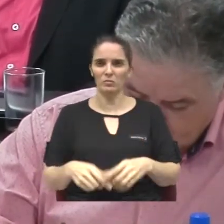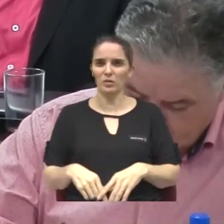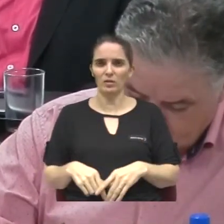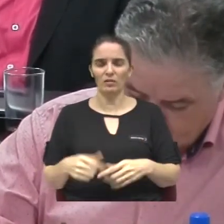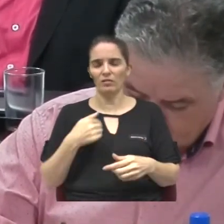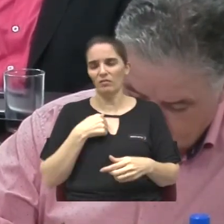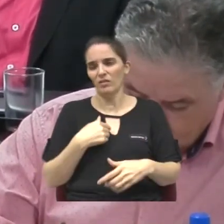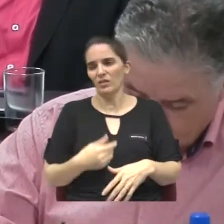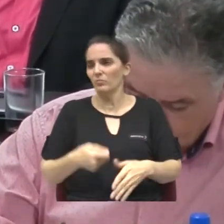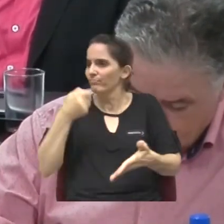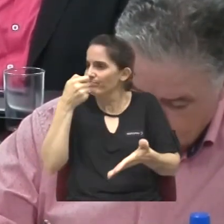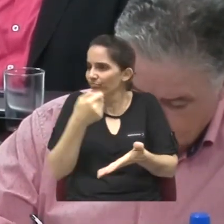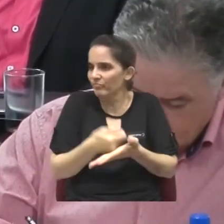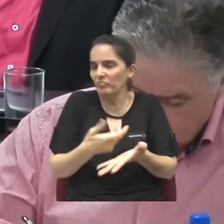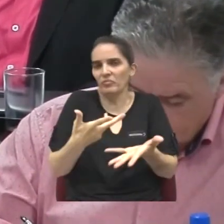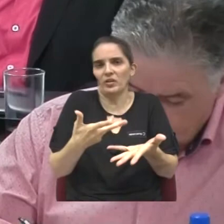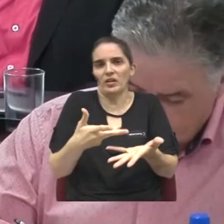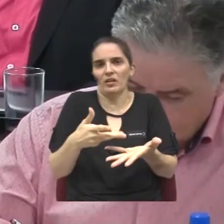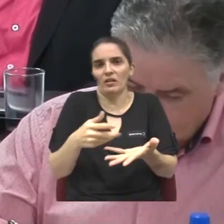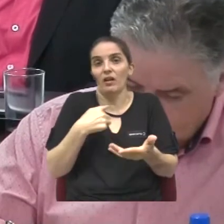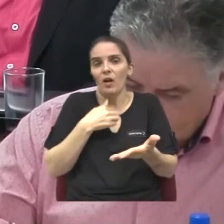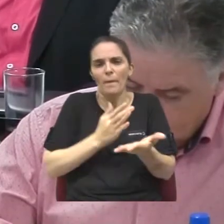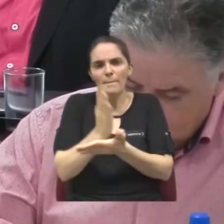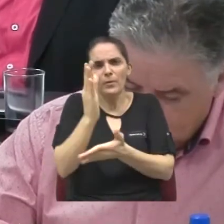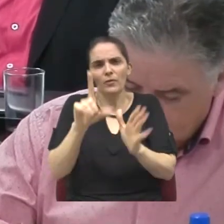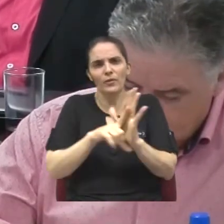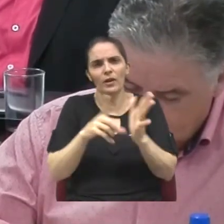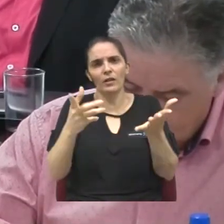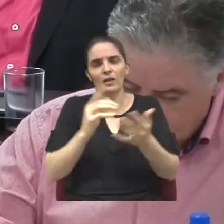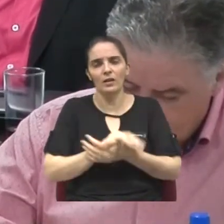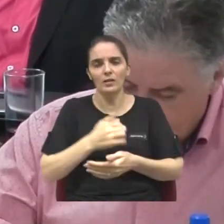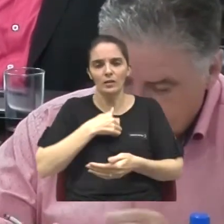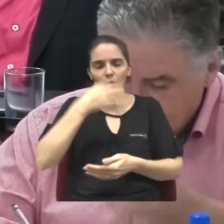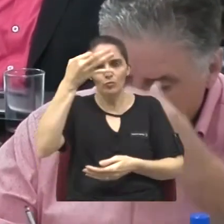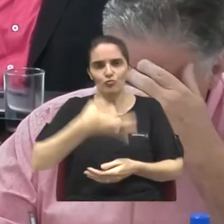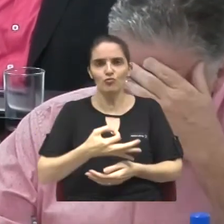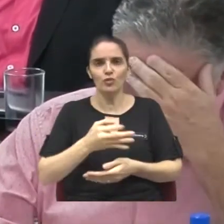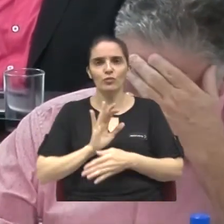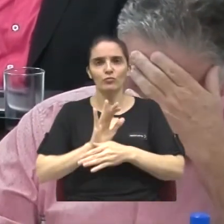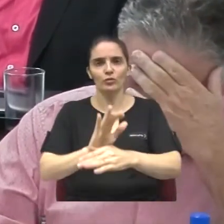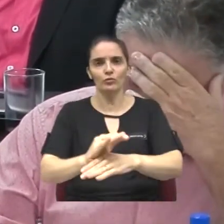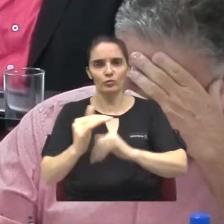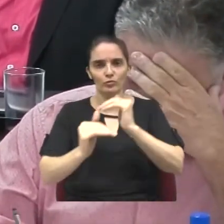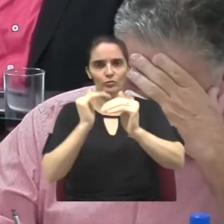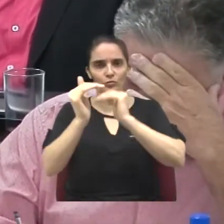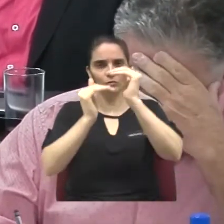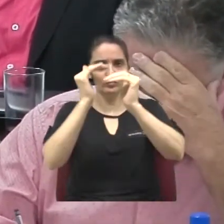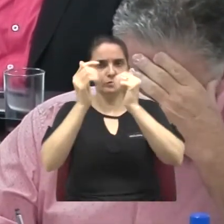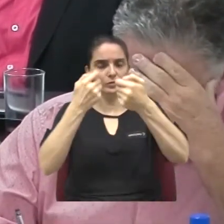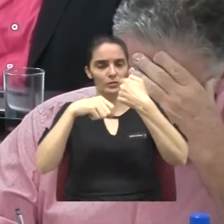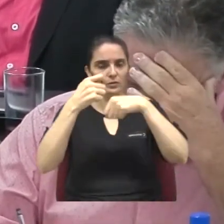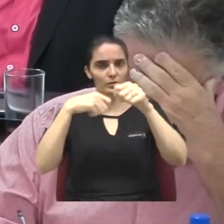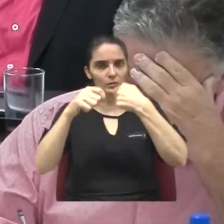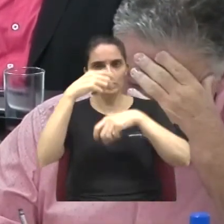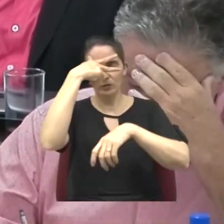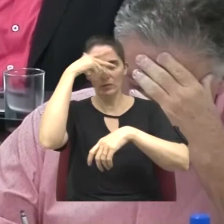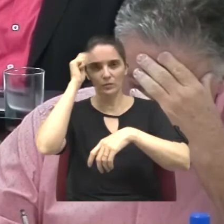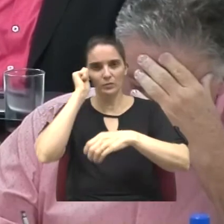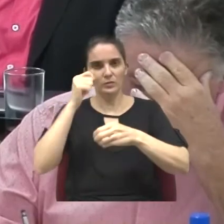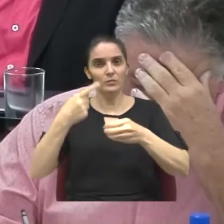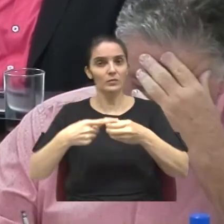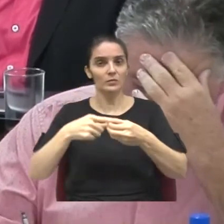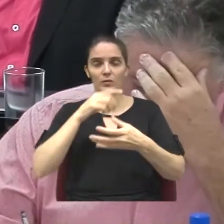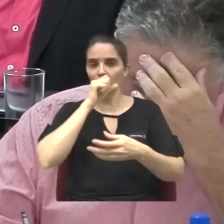isso, porque eu aprovei a lei, eu tenho certeza que eu colaborei com o desenvolvimento administrativo da prefeitura, da